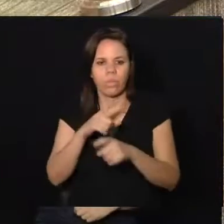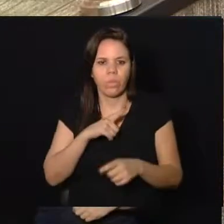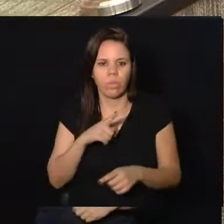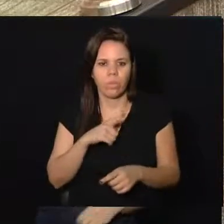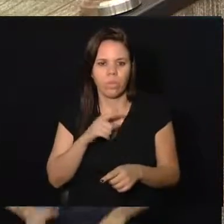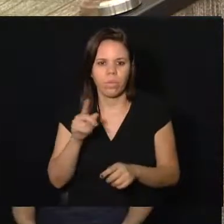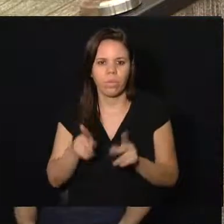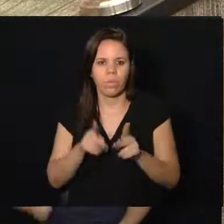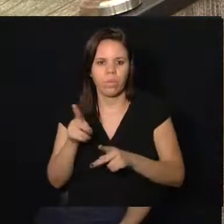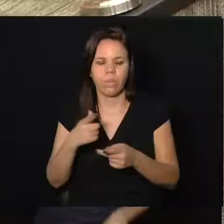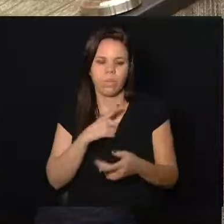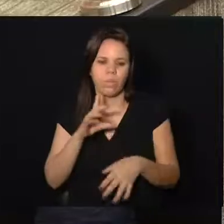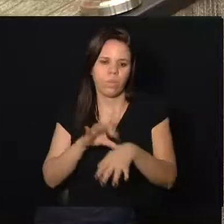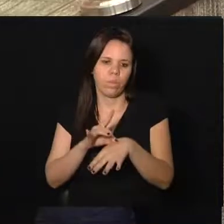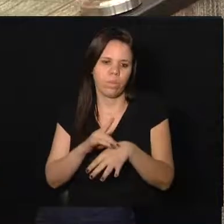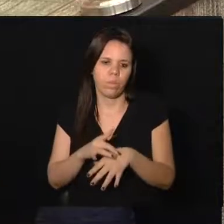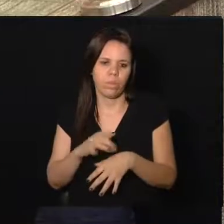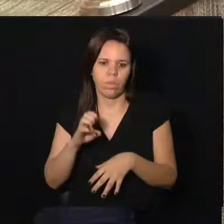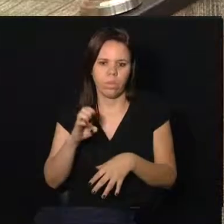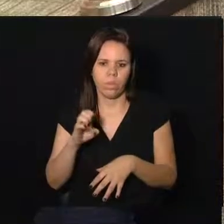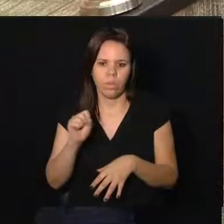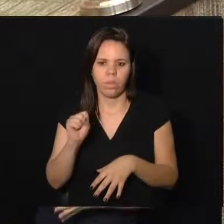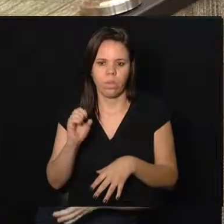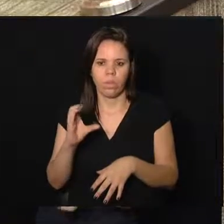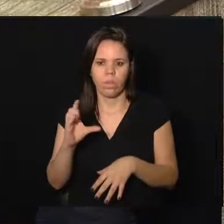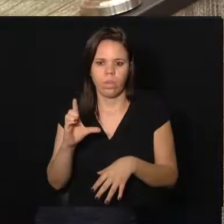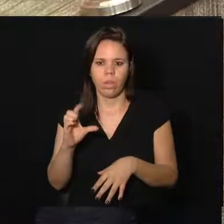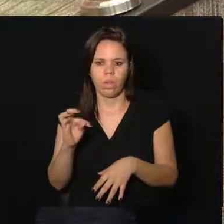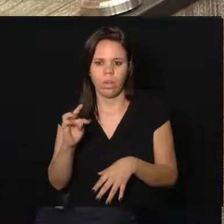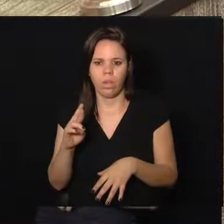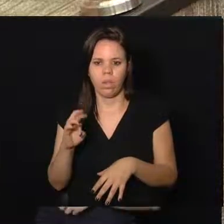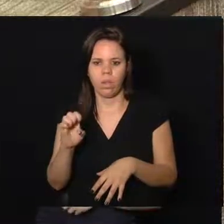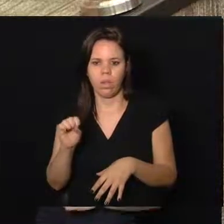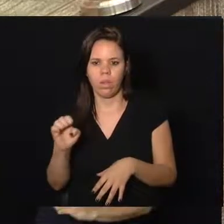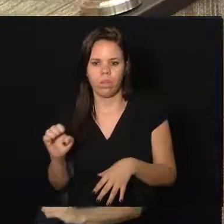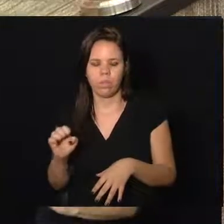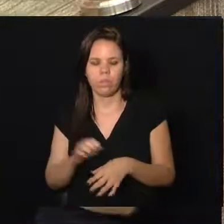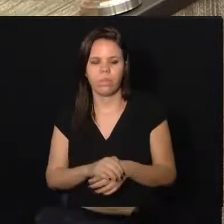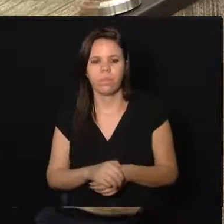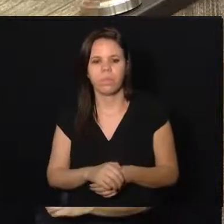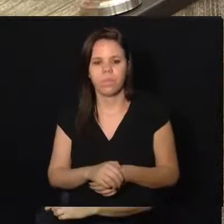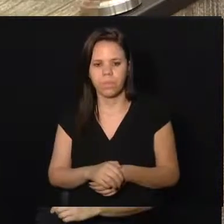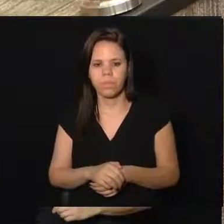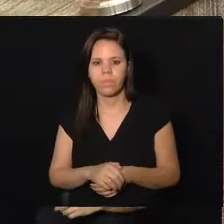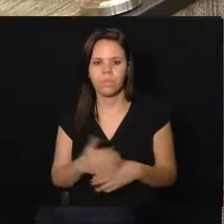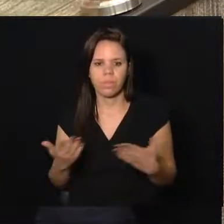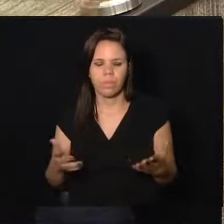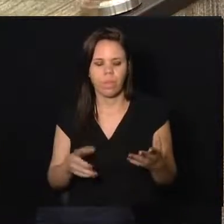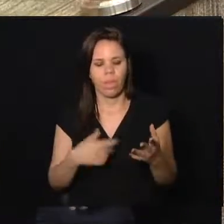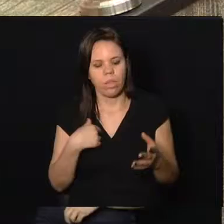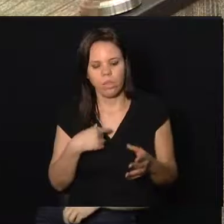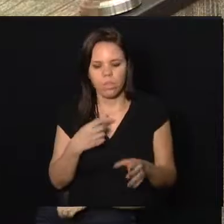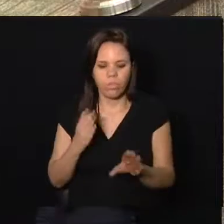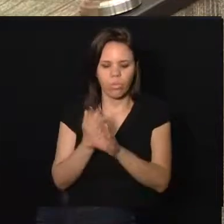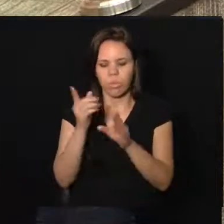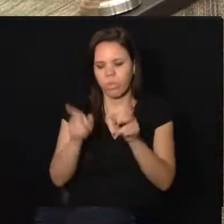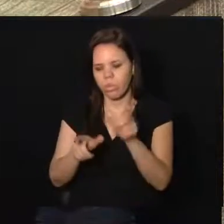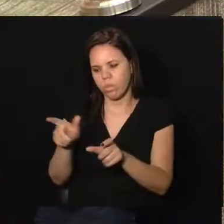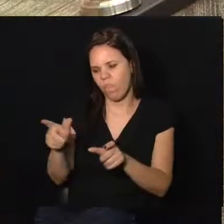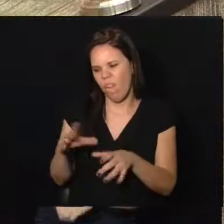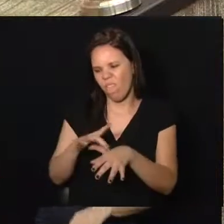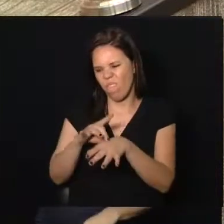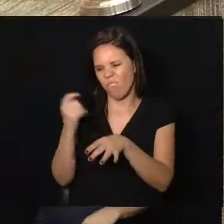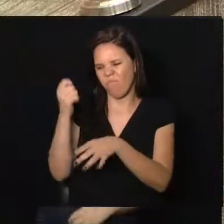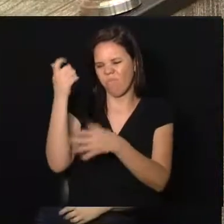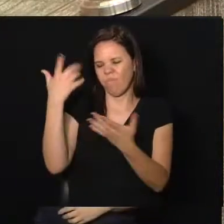para quem tem a doença. Sempre que a gente encontra uma doença grave, é esse o desfecho que a gente espera, né? Que as pessoas, de fato, possam